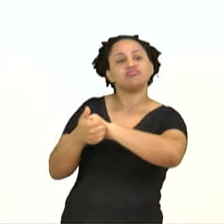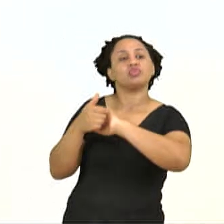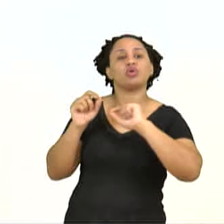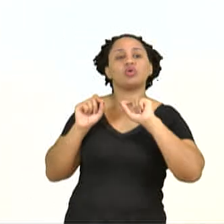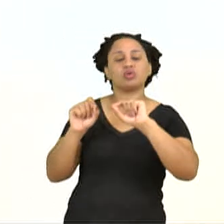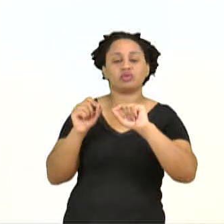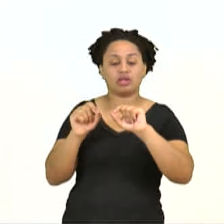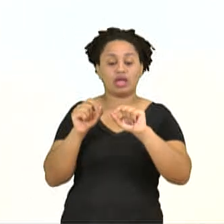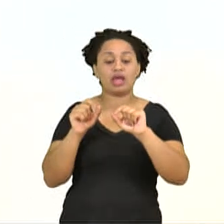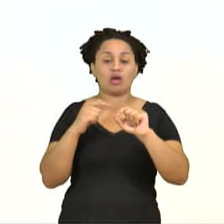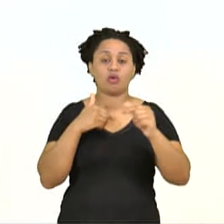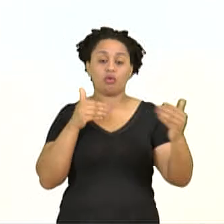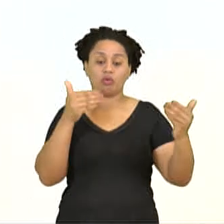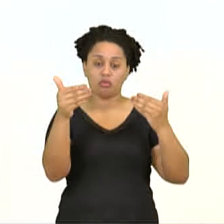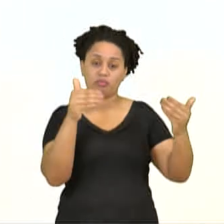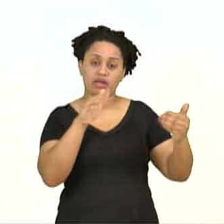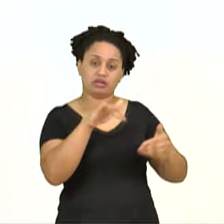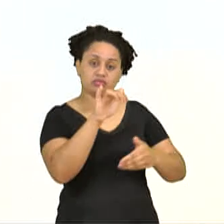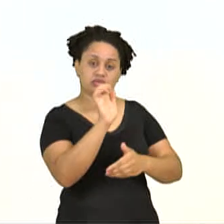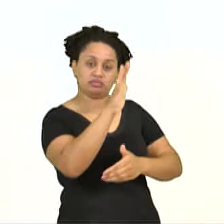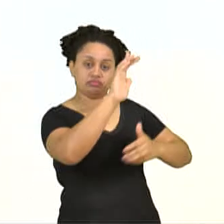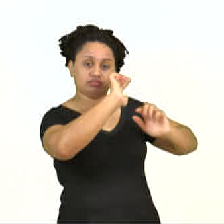ao basquete convencional.